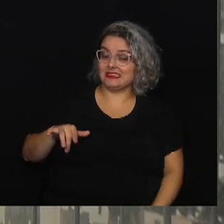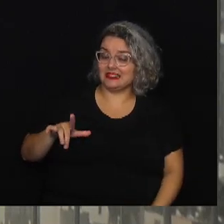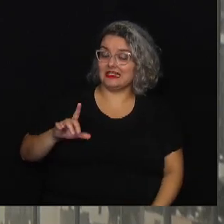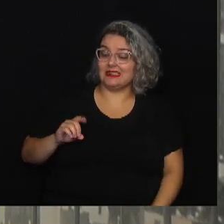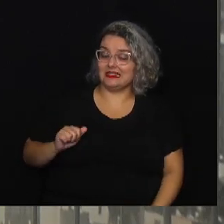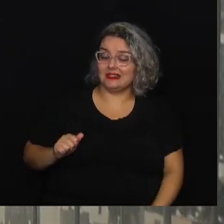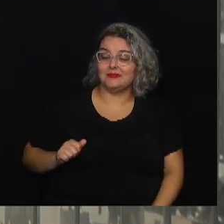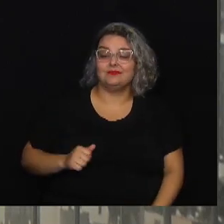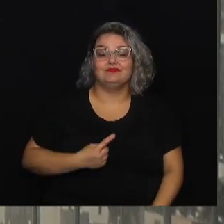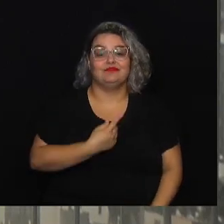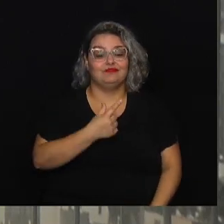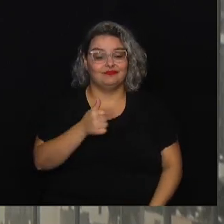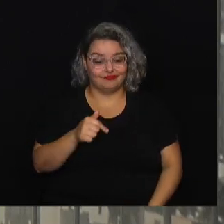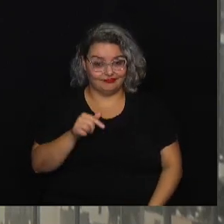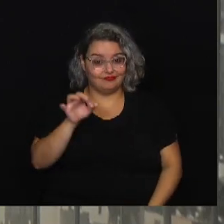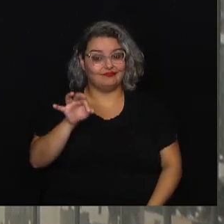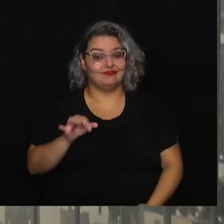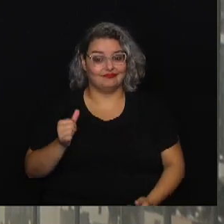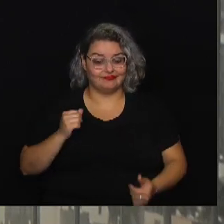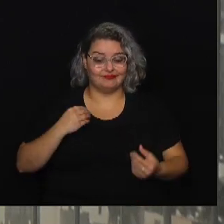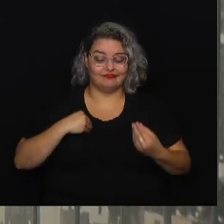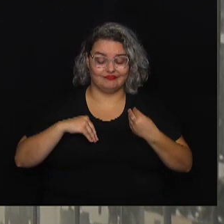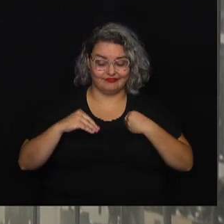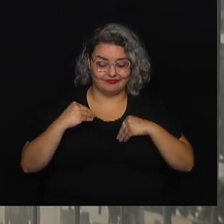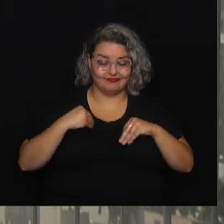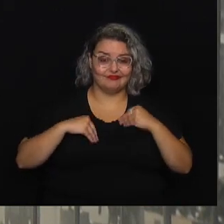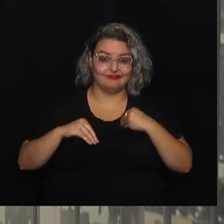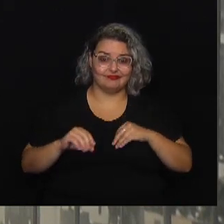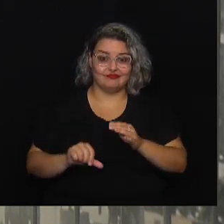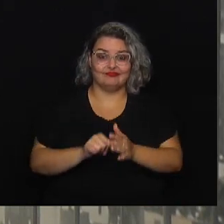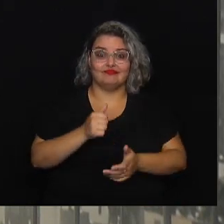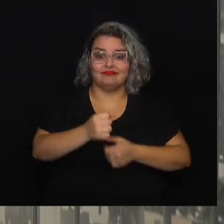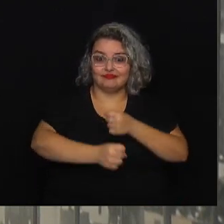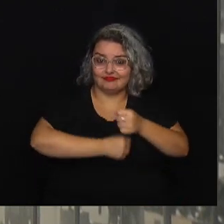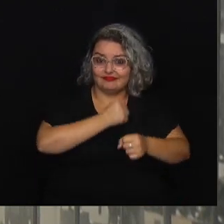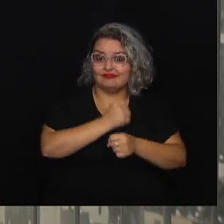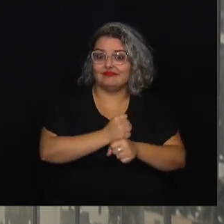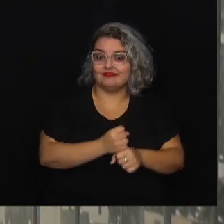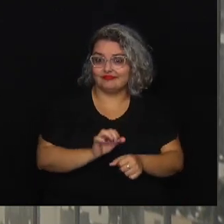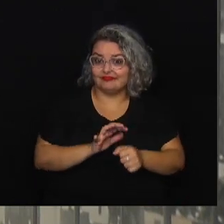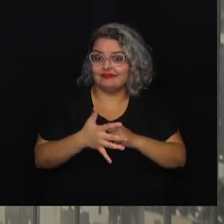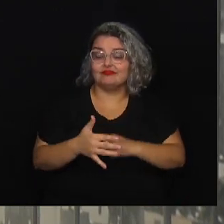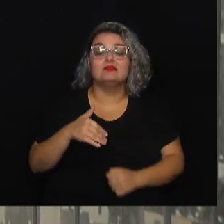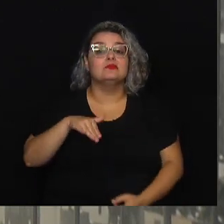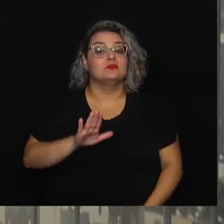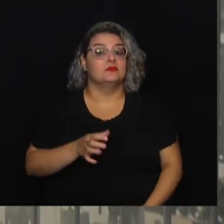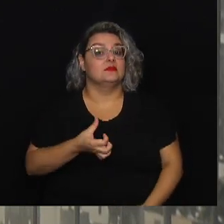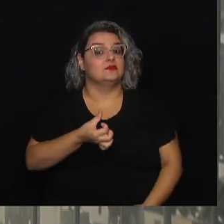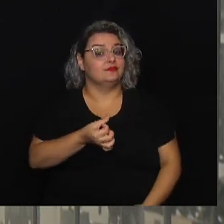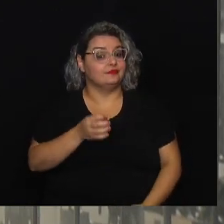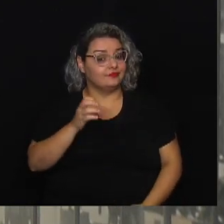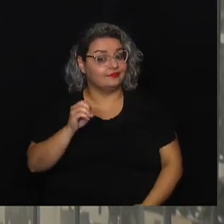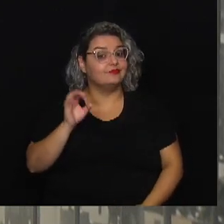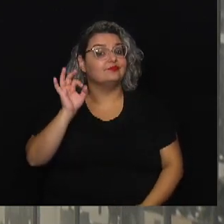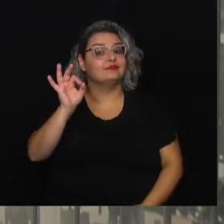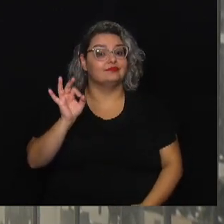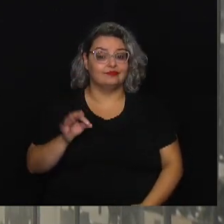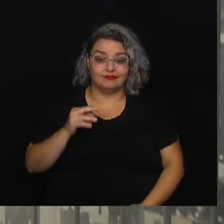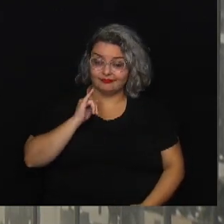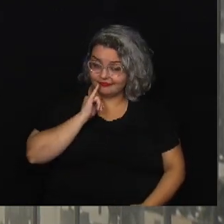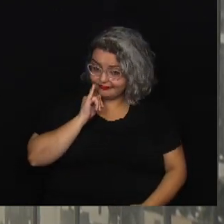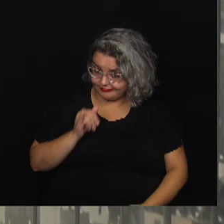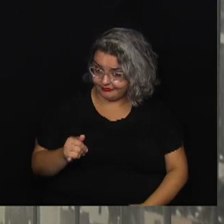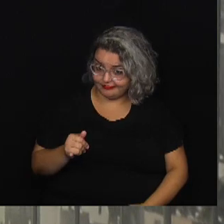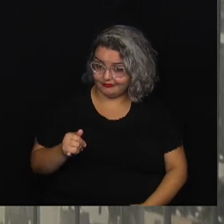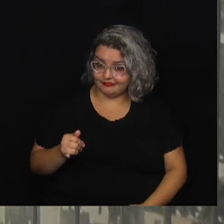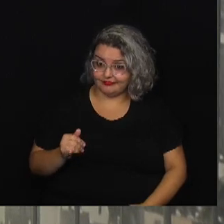com depressão durante o primeiro ano da pandemia. Além disso, mais de 60% relataram crises